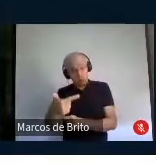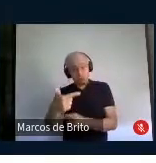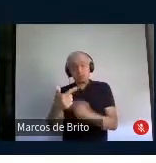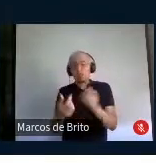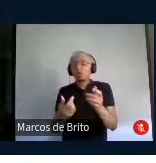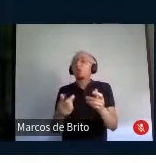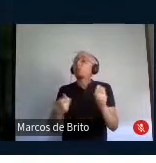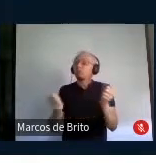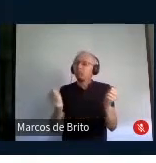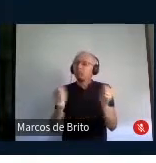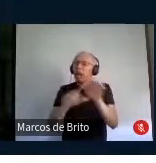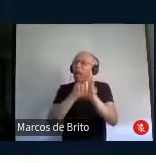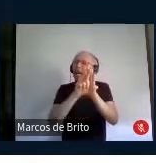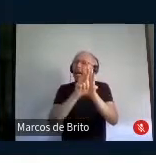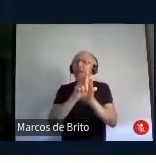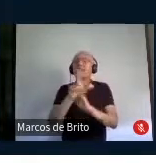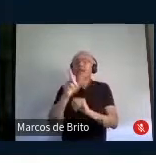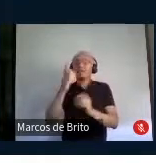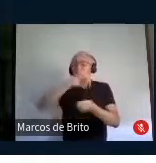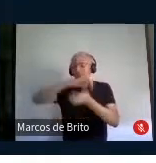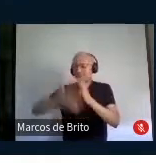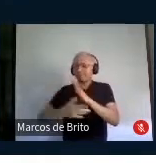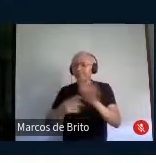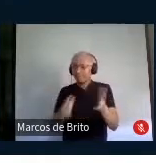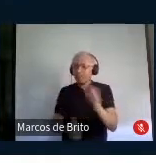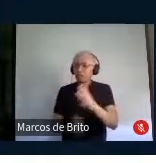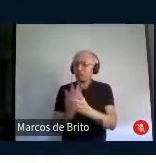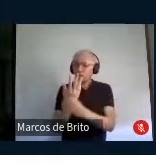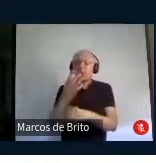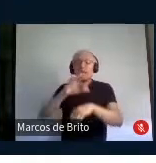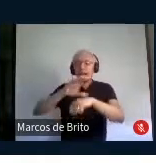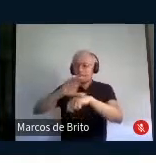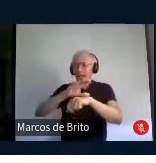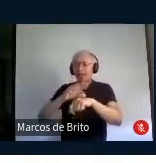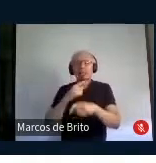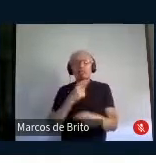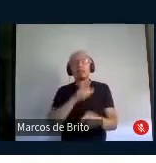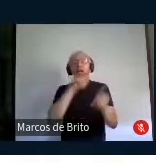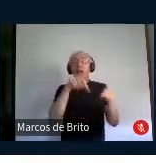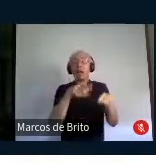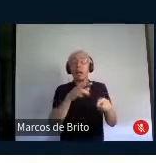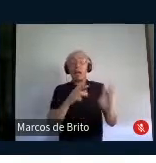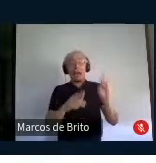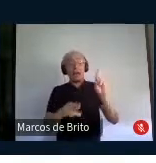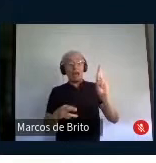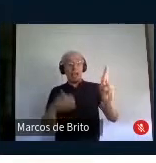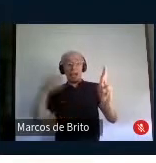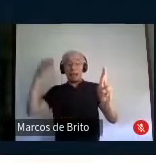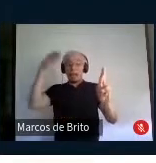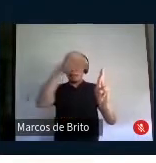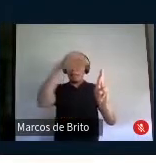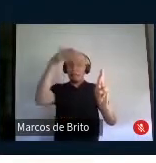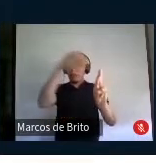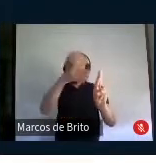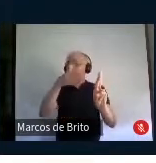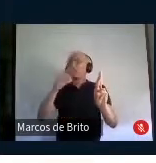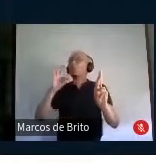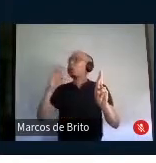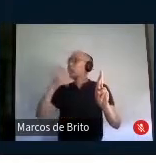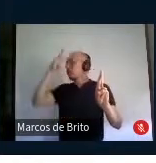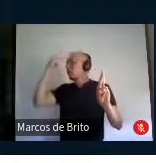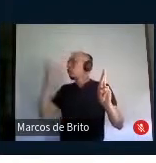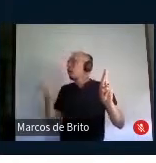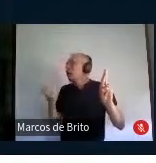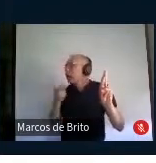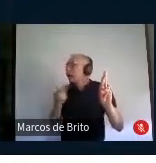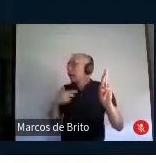Libras, com o objetivo justamente de ter um centro de referência para a formação de profissionais que vão atuar